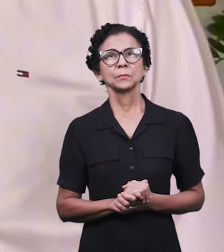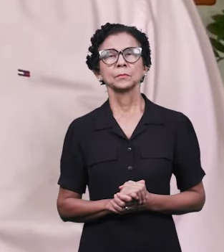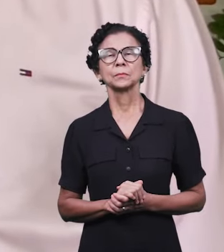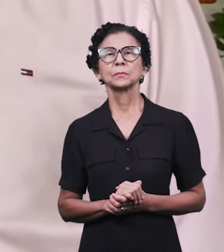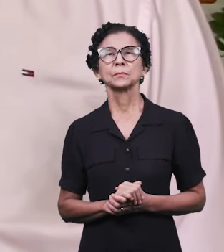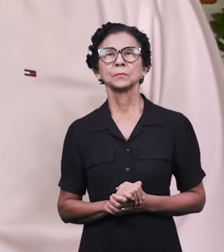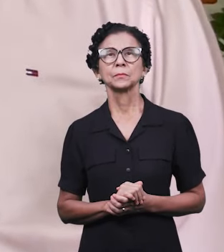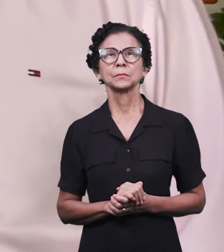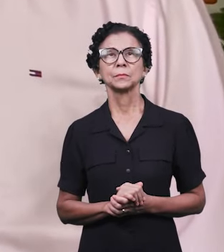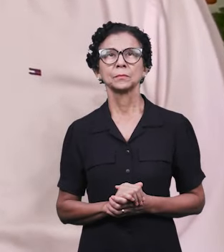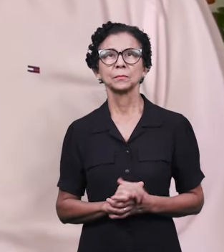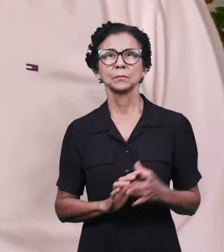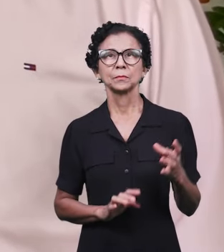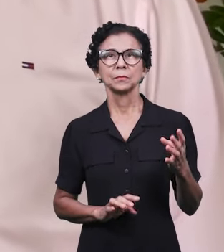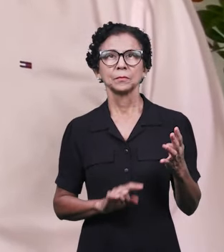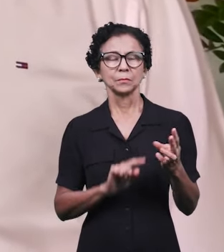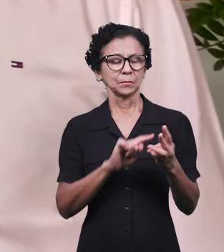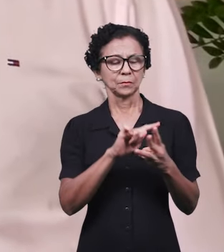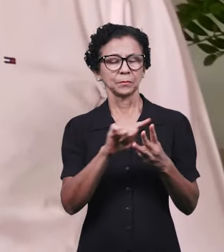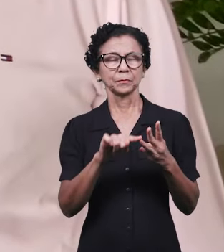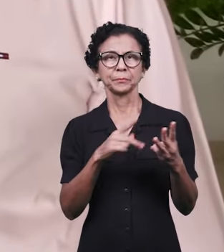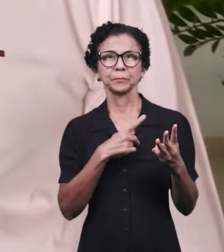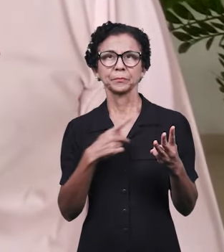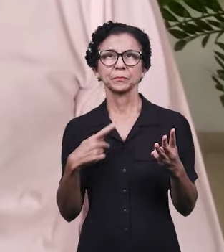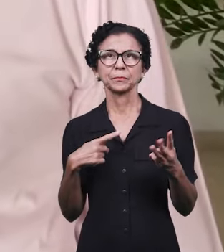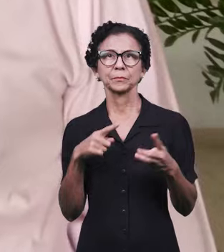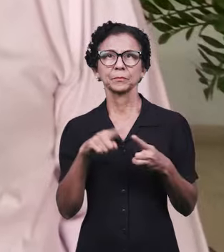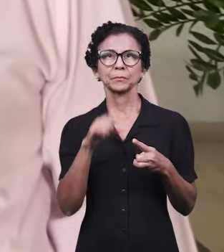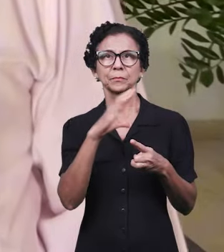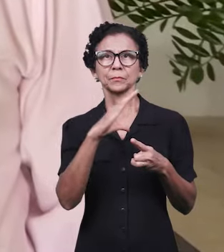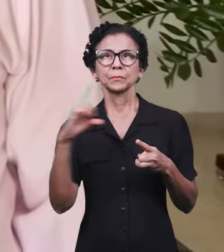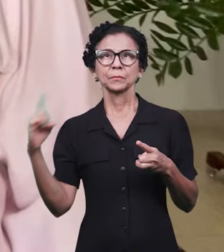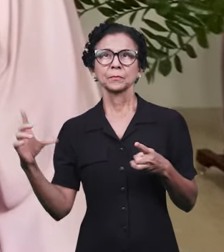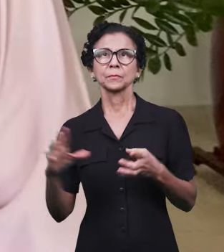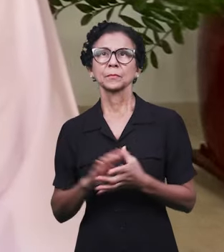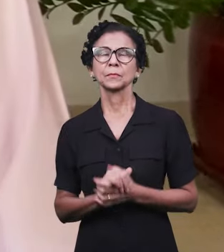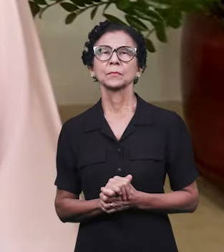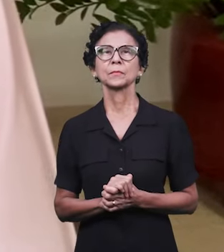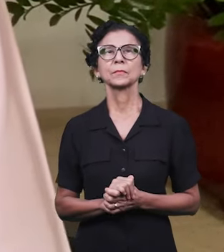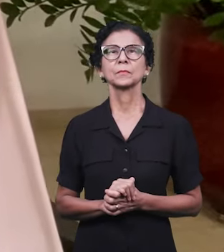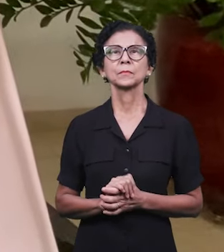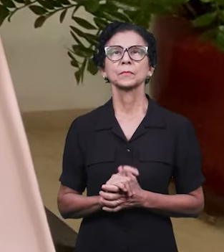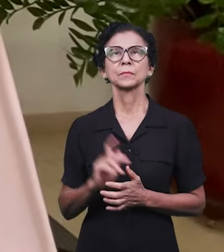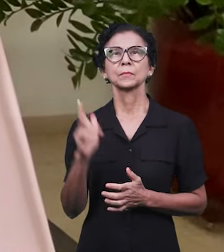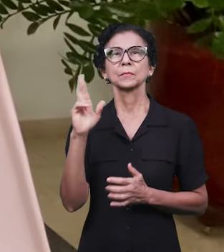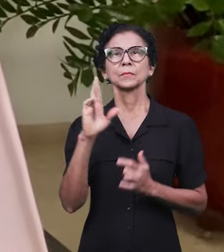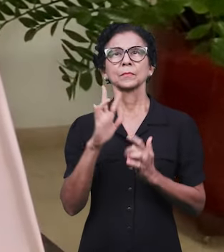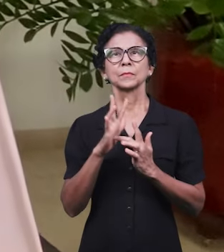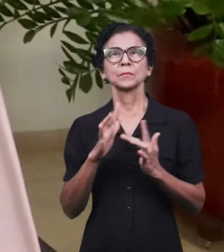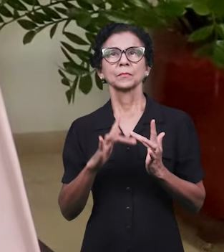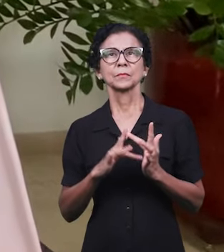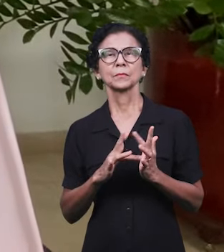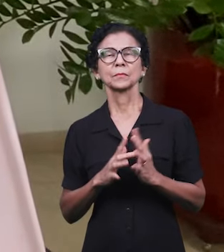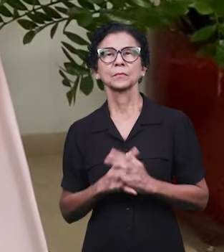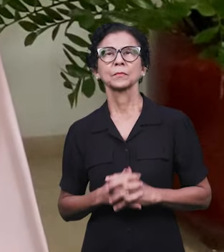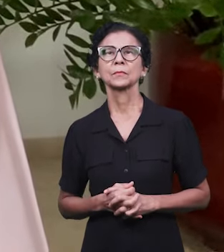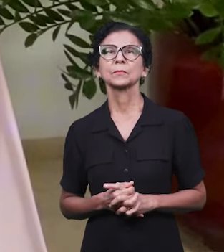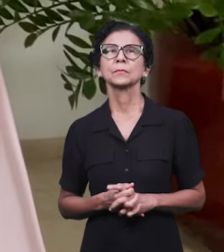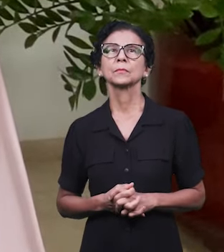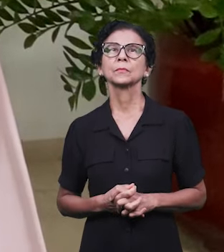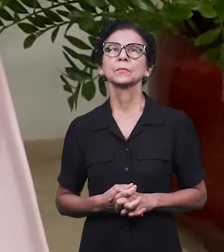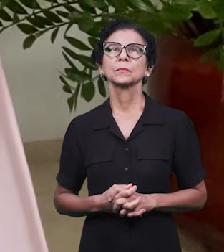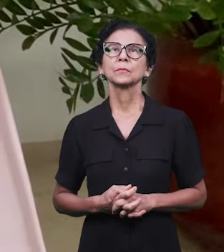do pastor William, e passamos um final de semana com festividade, onde tivemos o batismo, né, e tivemos uma ceia com